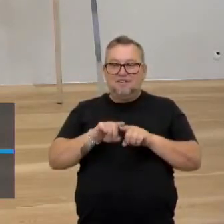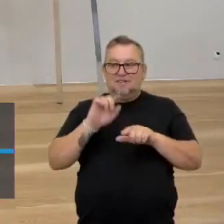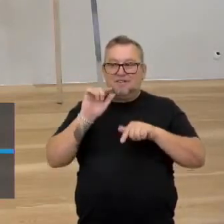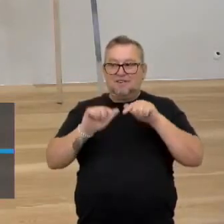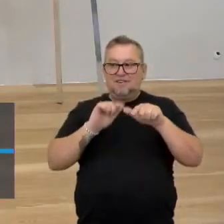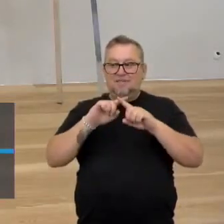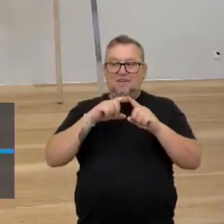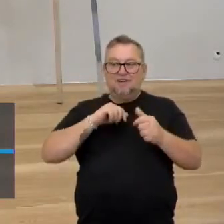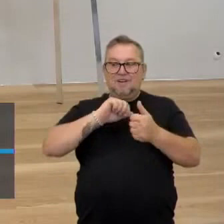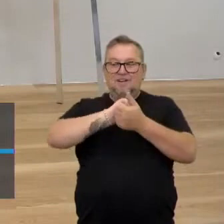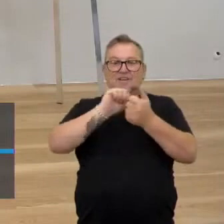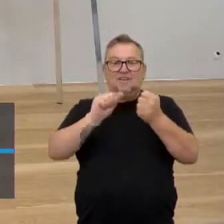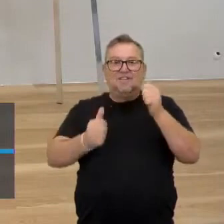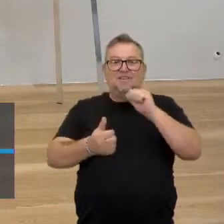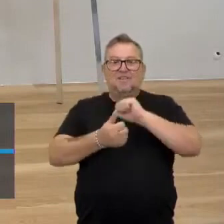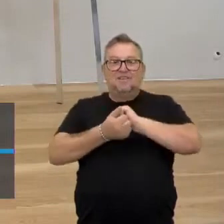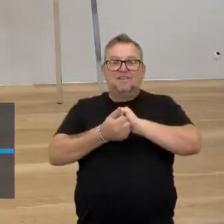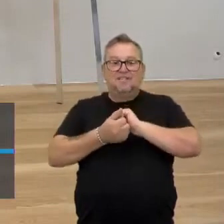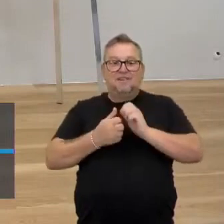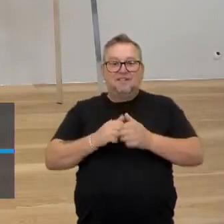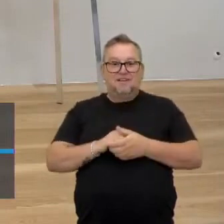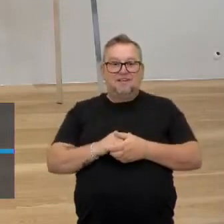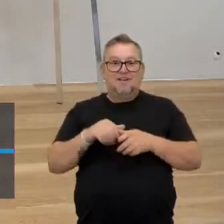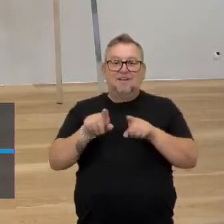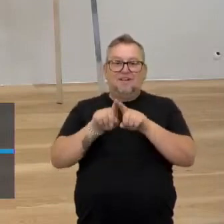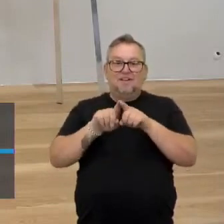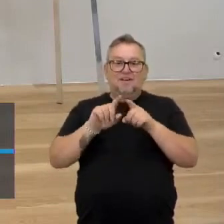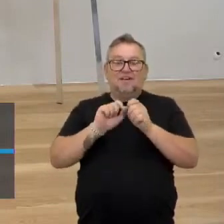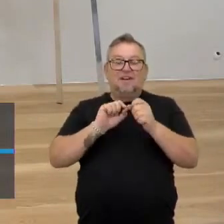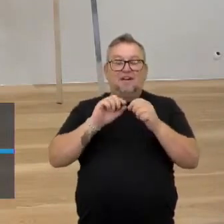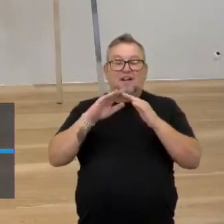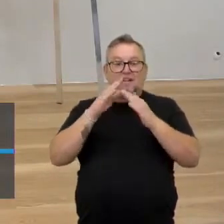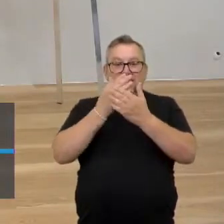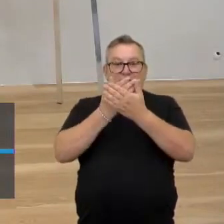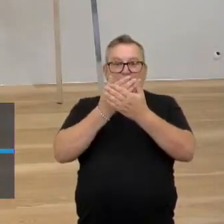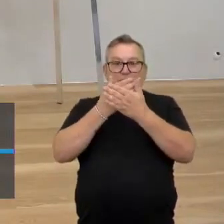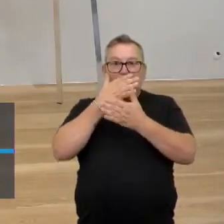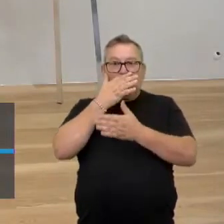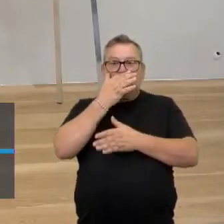as adaptações, como pode ser feito aí dependendo da realidade da unidade escolar, né?